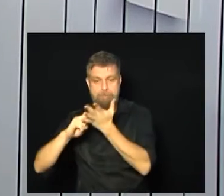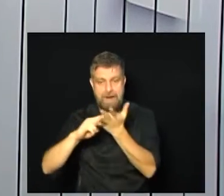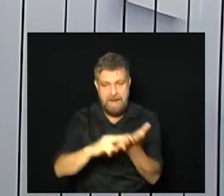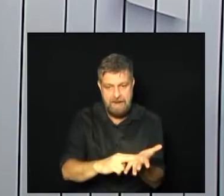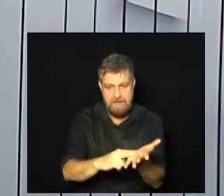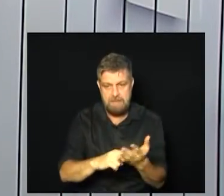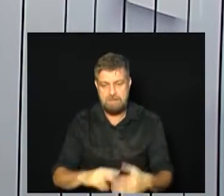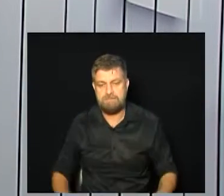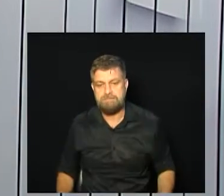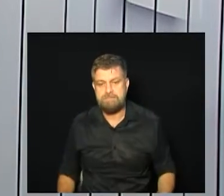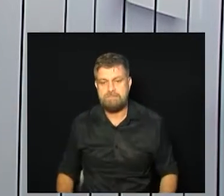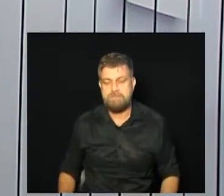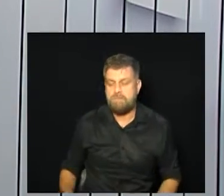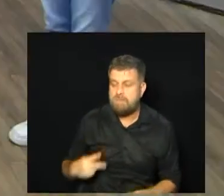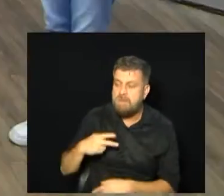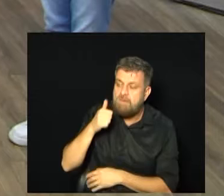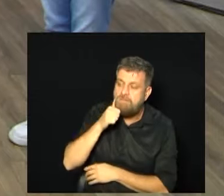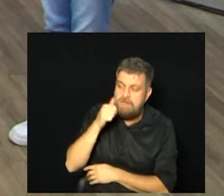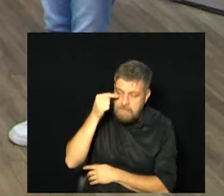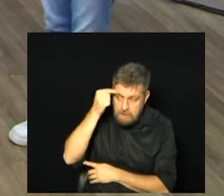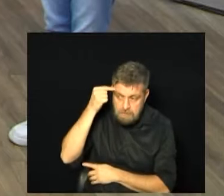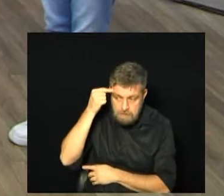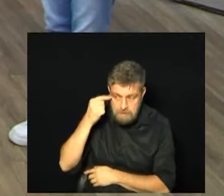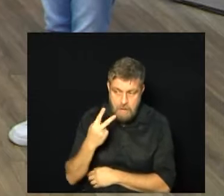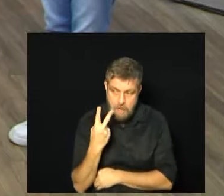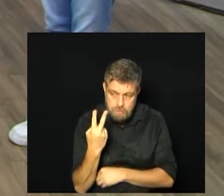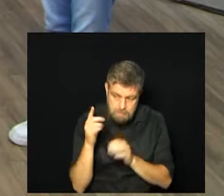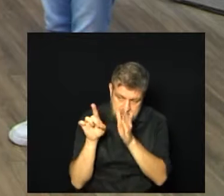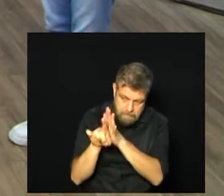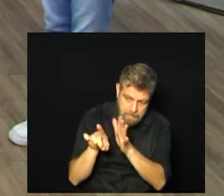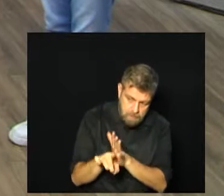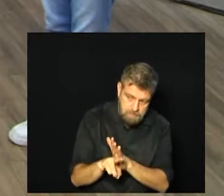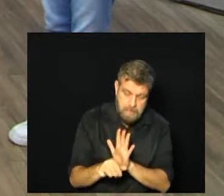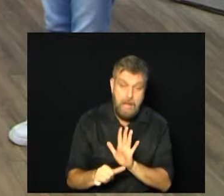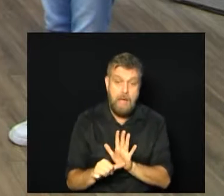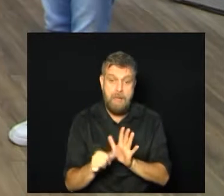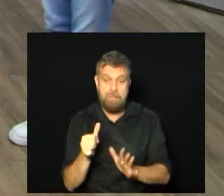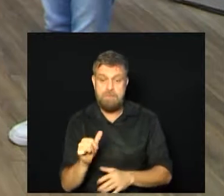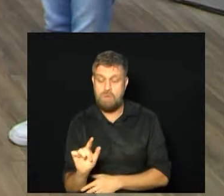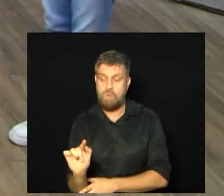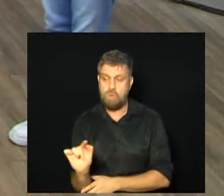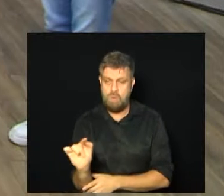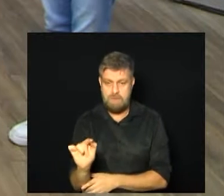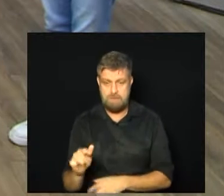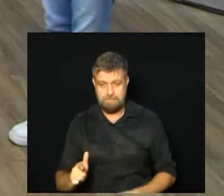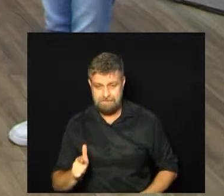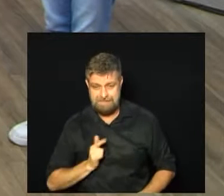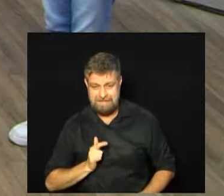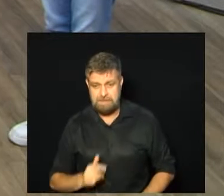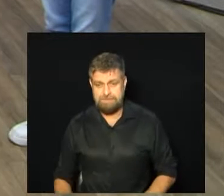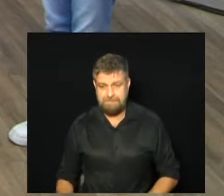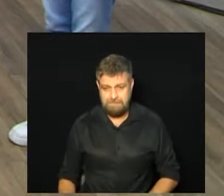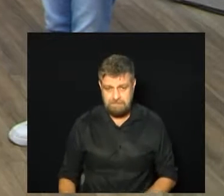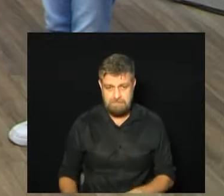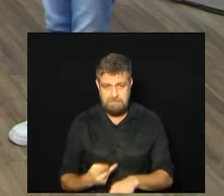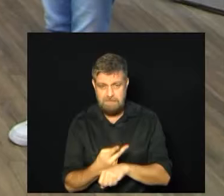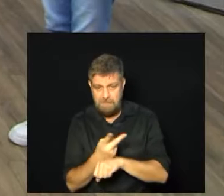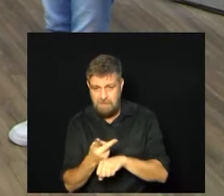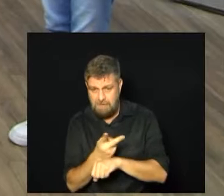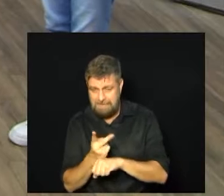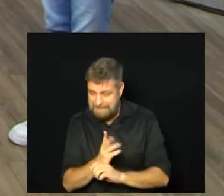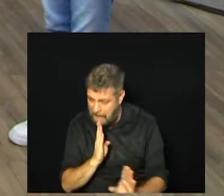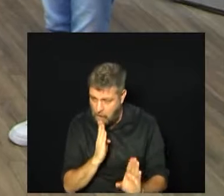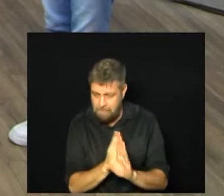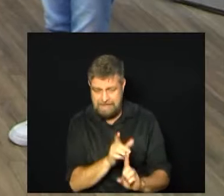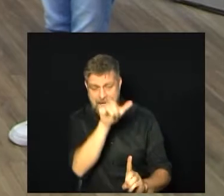manifesto. Vereadora, são duas questões. Primeiro, a procura, né, na verdade, a